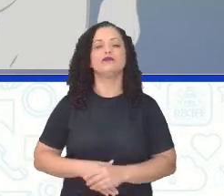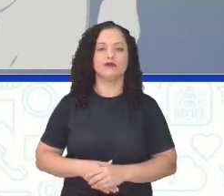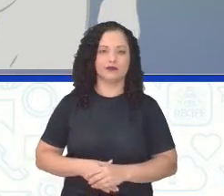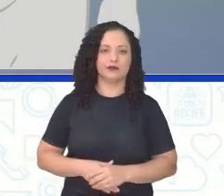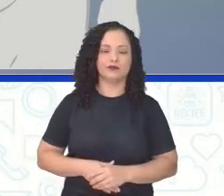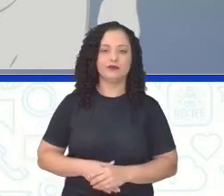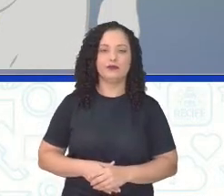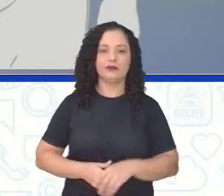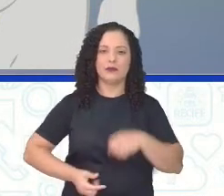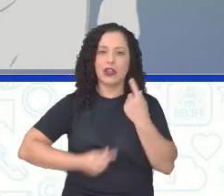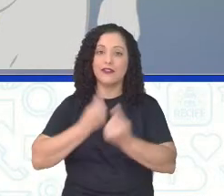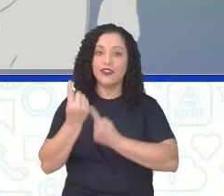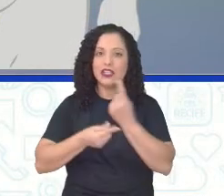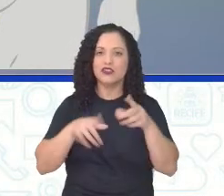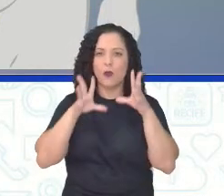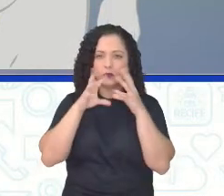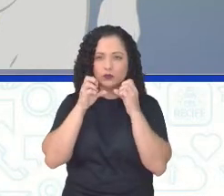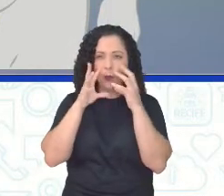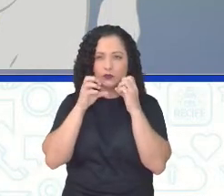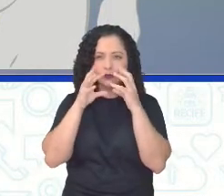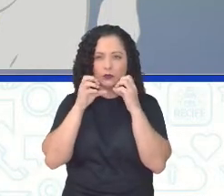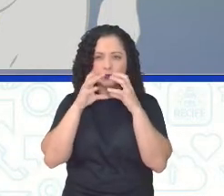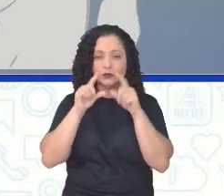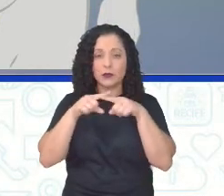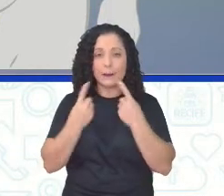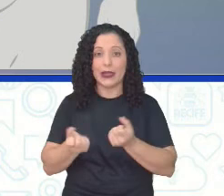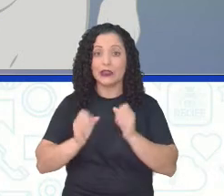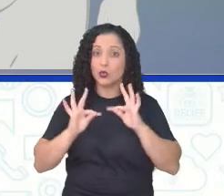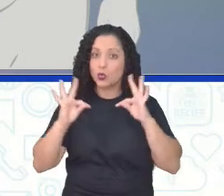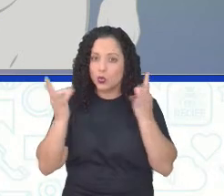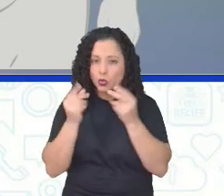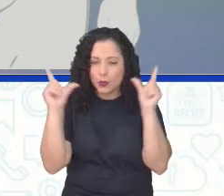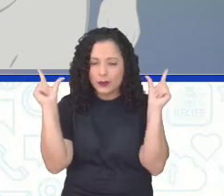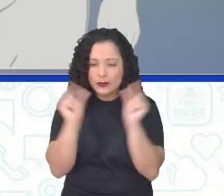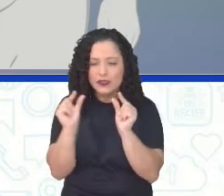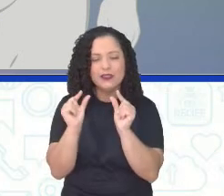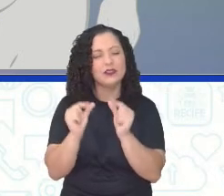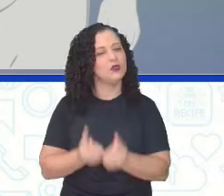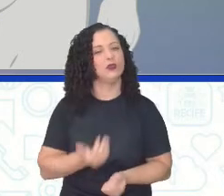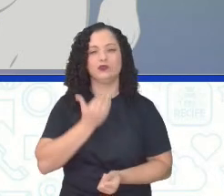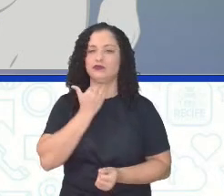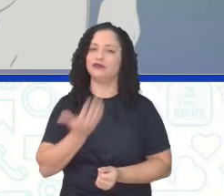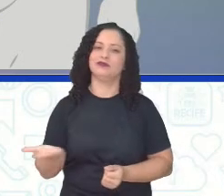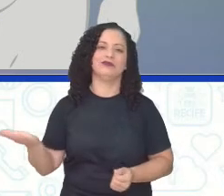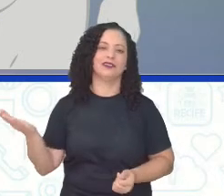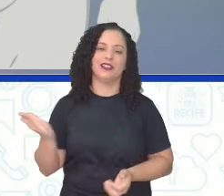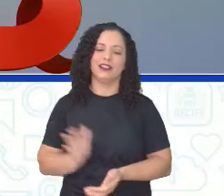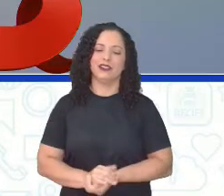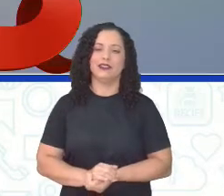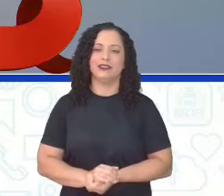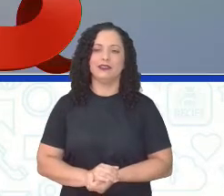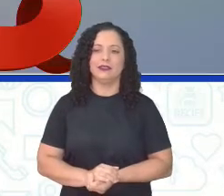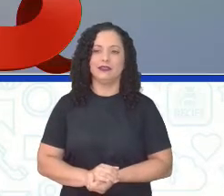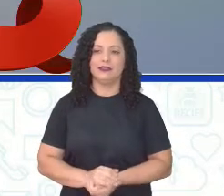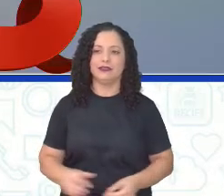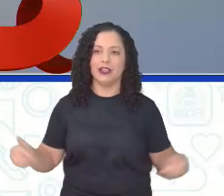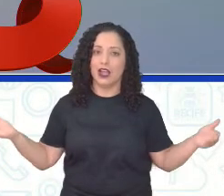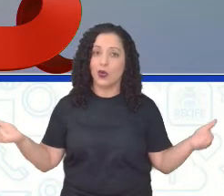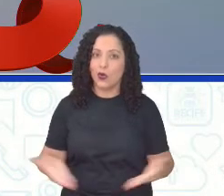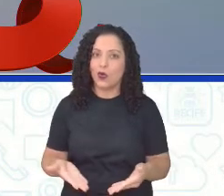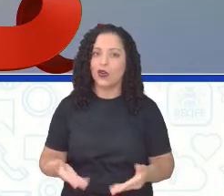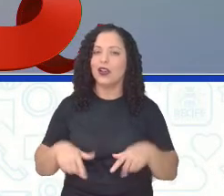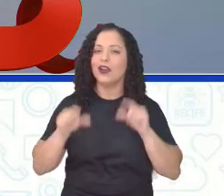mais que a gente mastigue, não dá para quebrar e chegar a ser tão pequenininho para entrar na corrente sanguínea. Mas aí, agora a gente vai